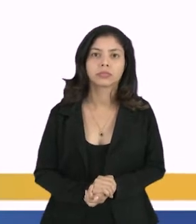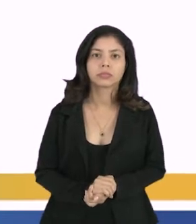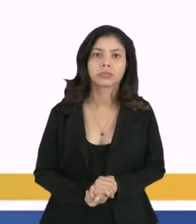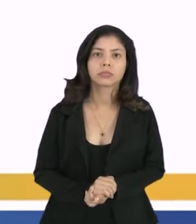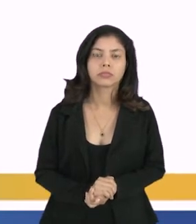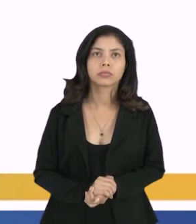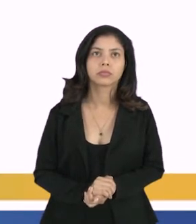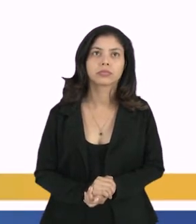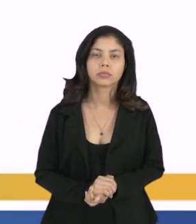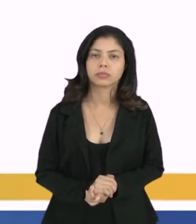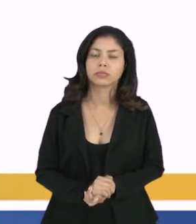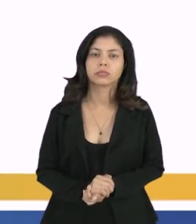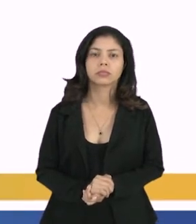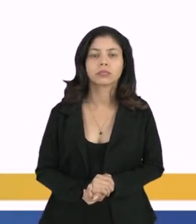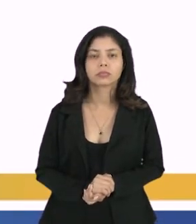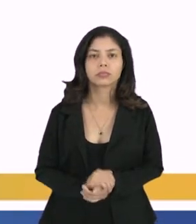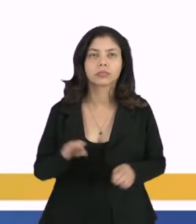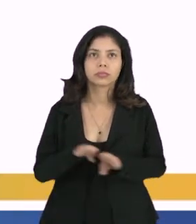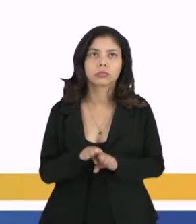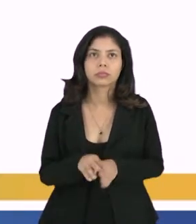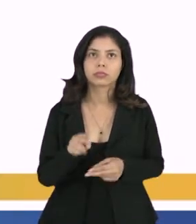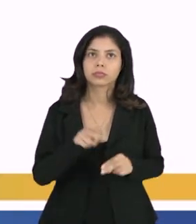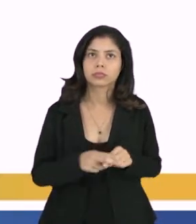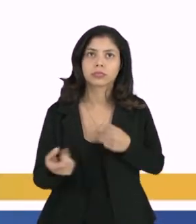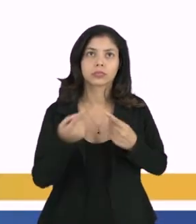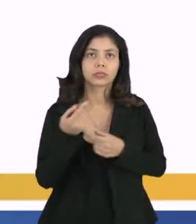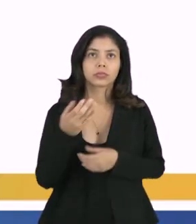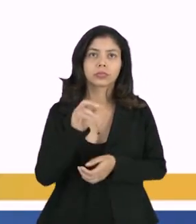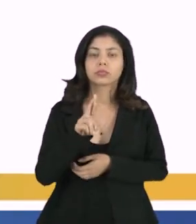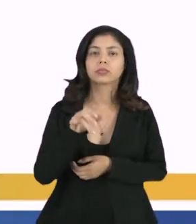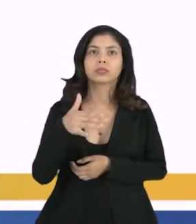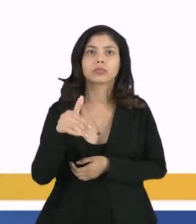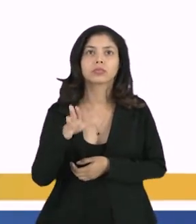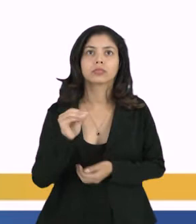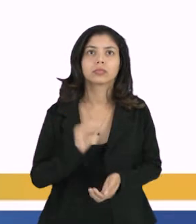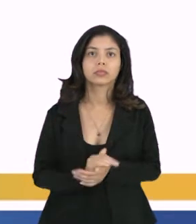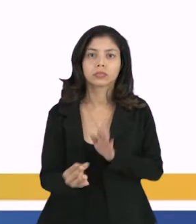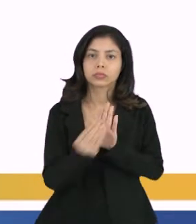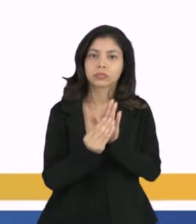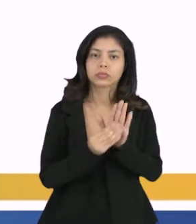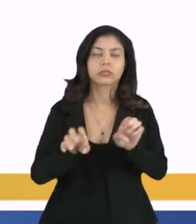ok? Por questão de convenção,